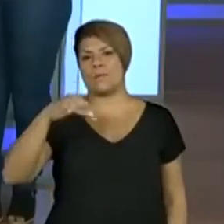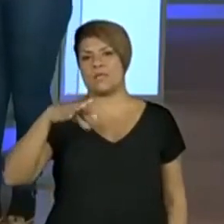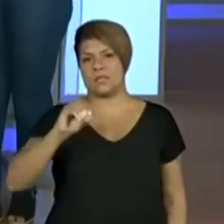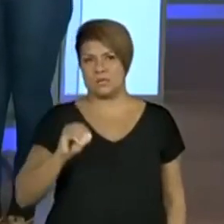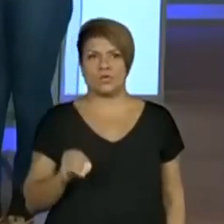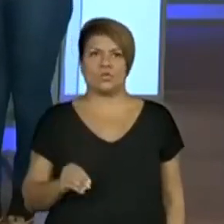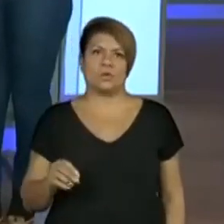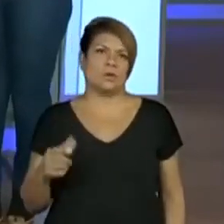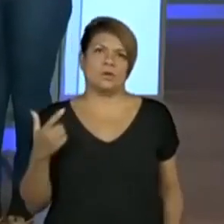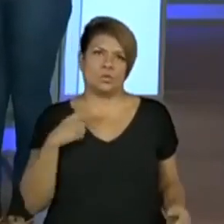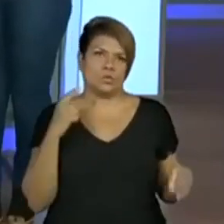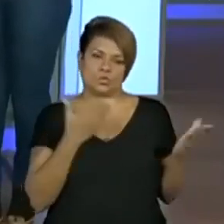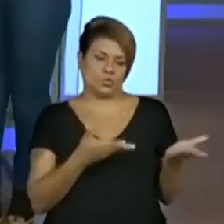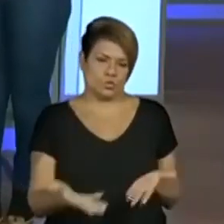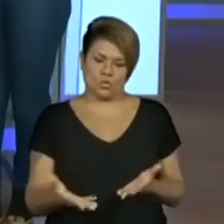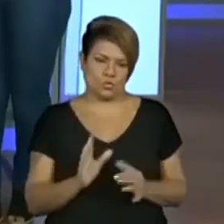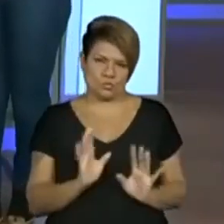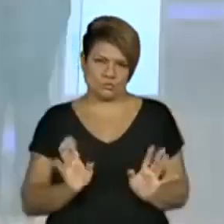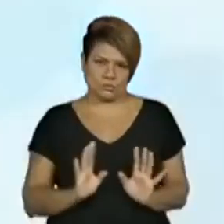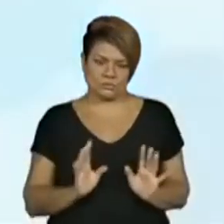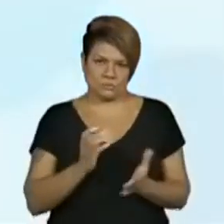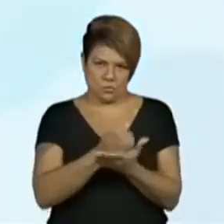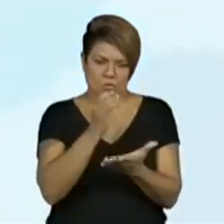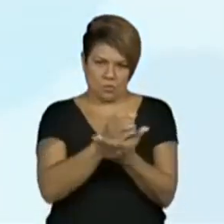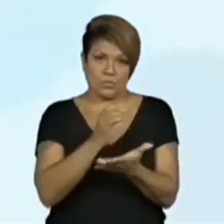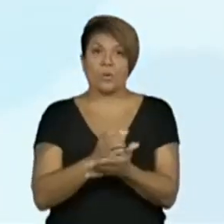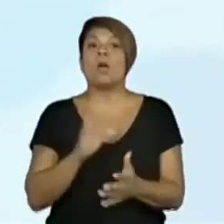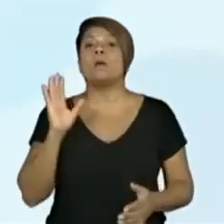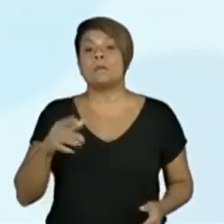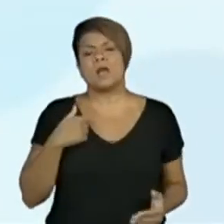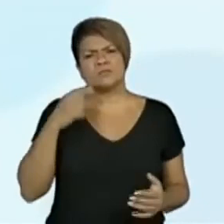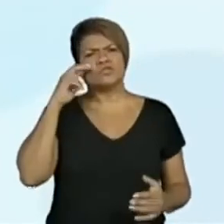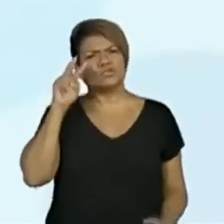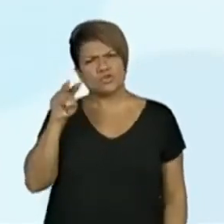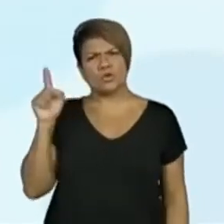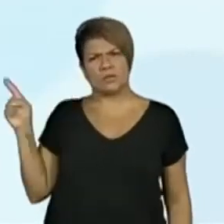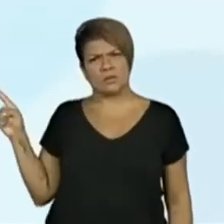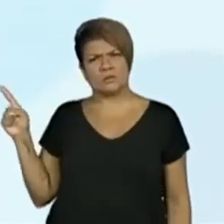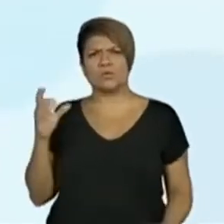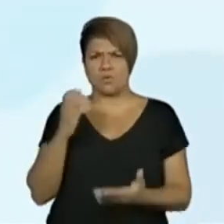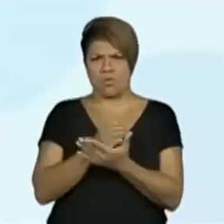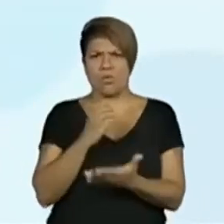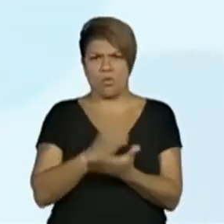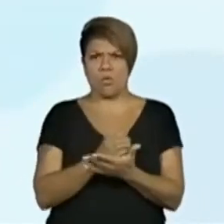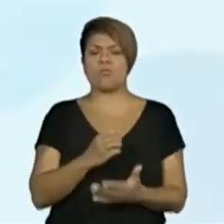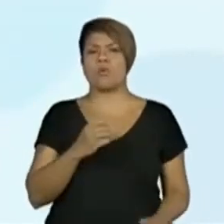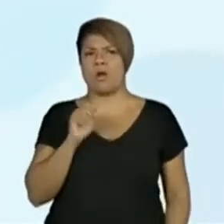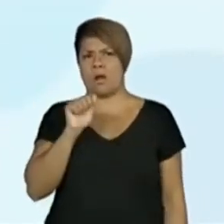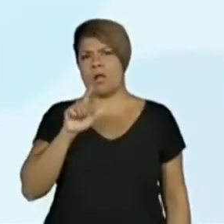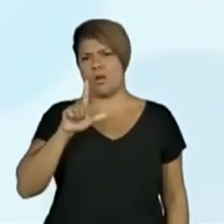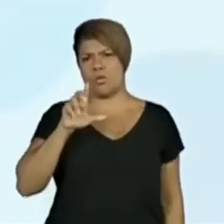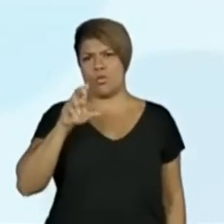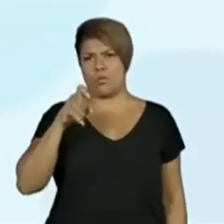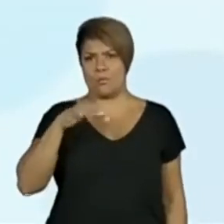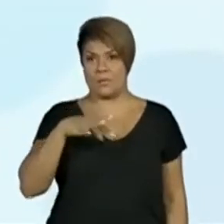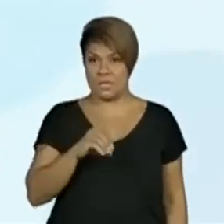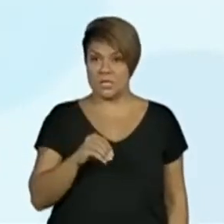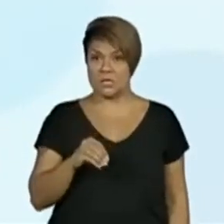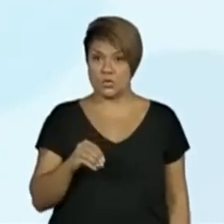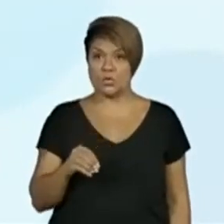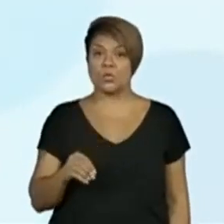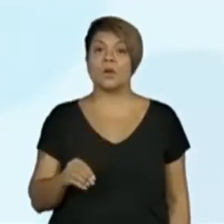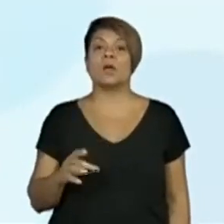nós não temos aqui na verdade e só tinha latinha e a gente olhando para canequinha para o copinho de alumínio para a idade